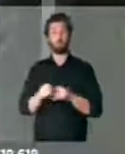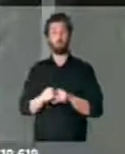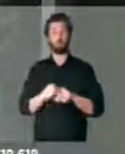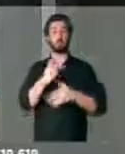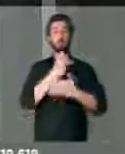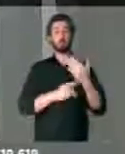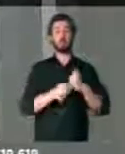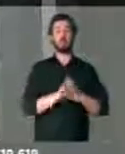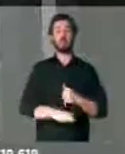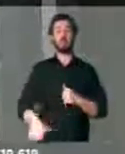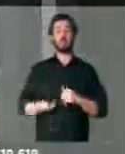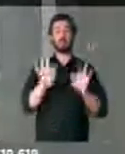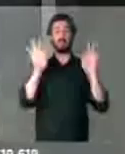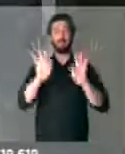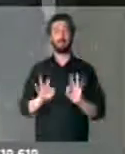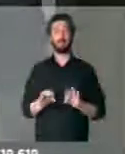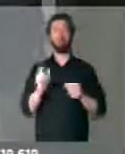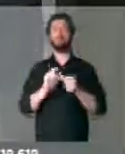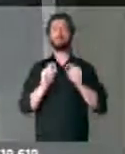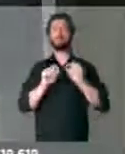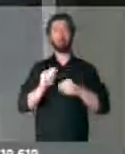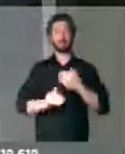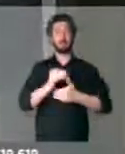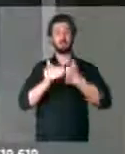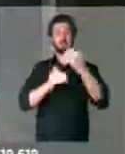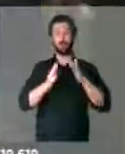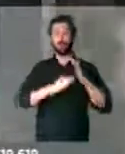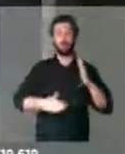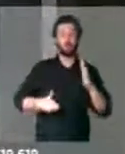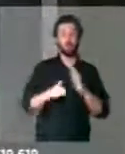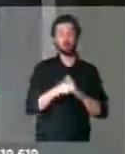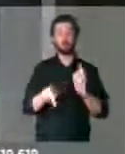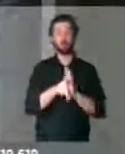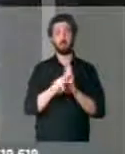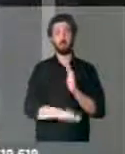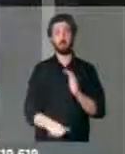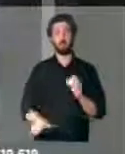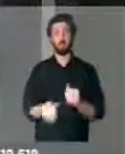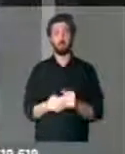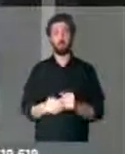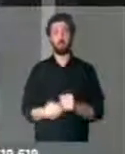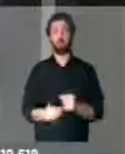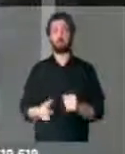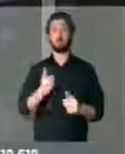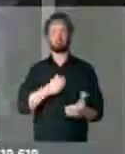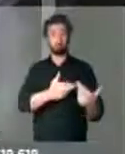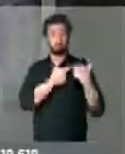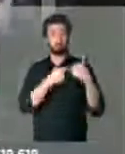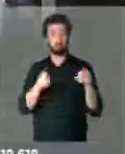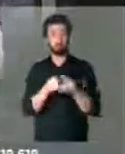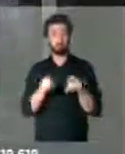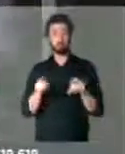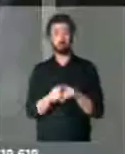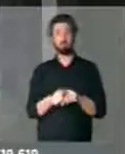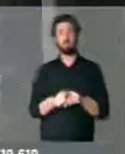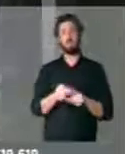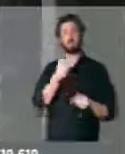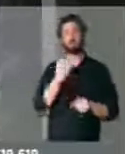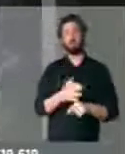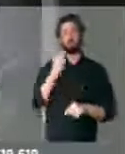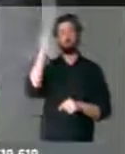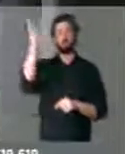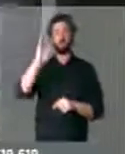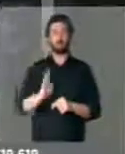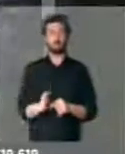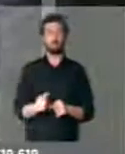Criança Feliz, com a finalidade de promover o desenvolvimento integral das crianças. Temos tido a responsabilidade que tem que se ter com o futuro do